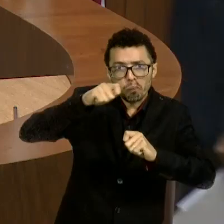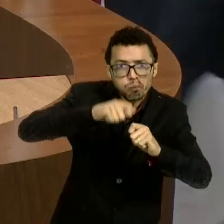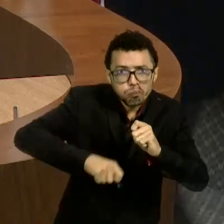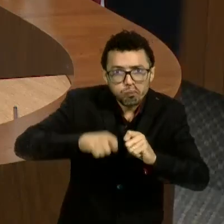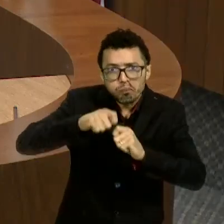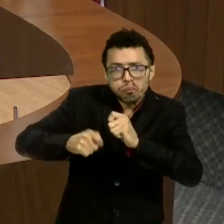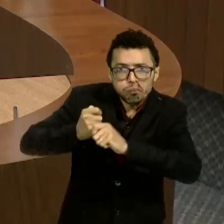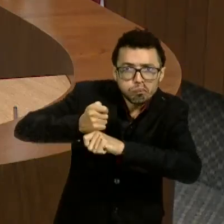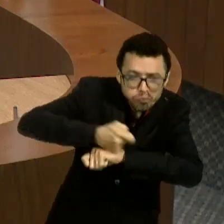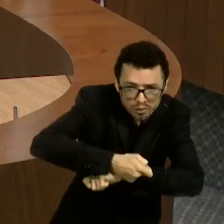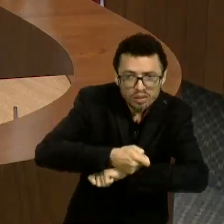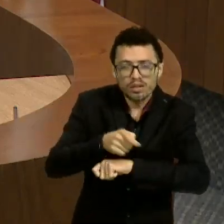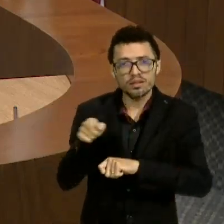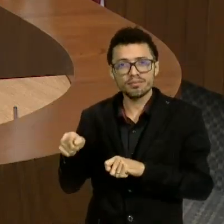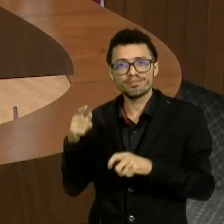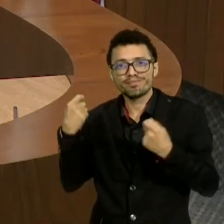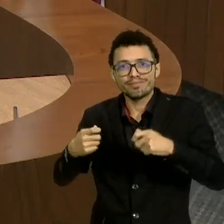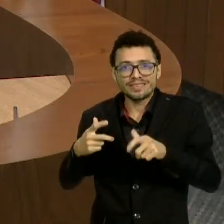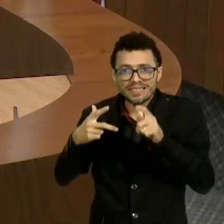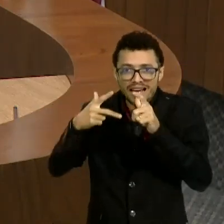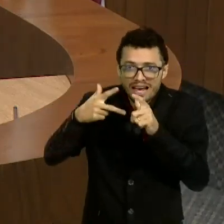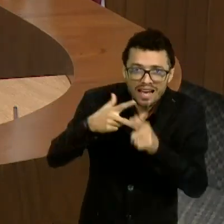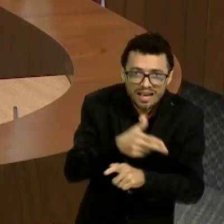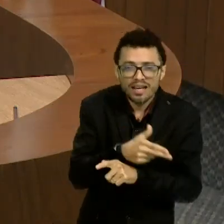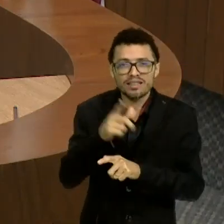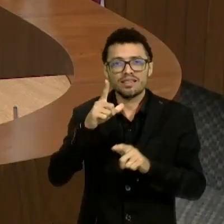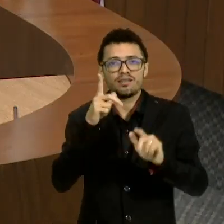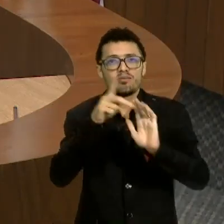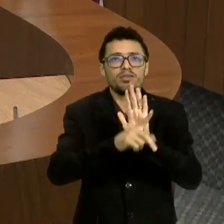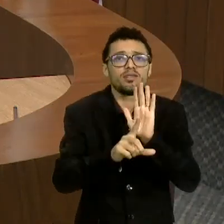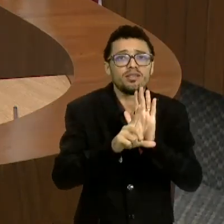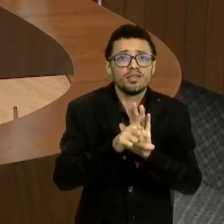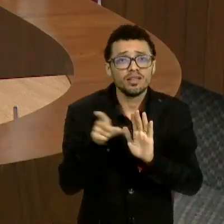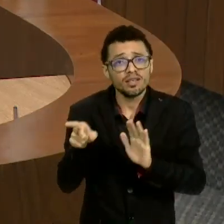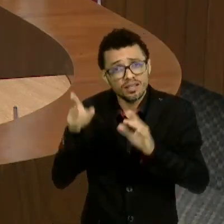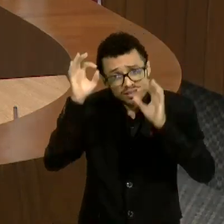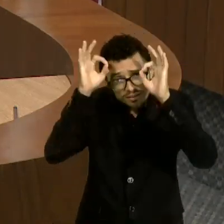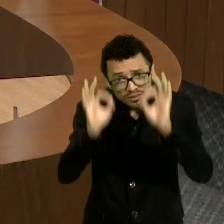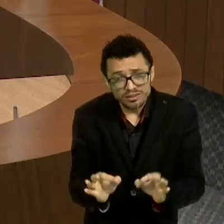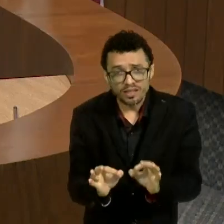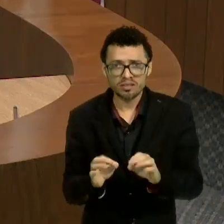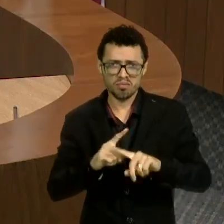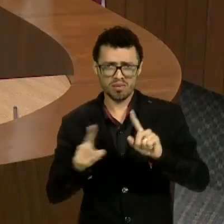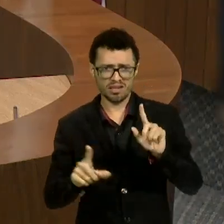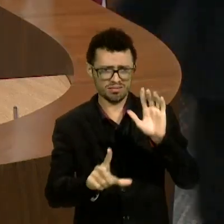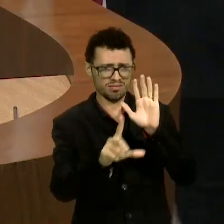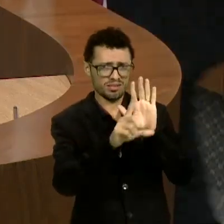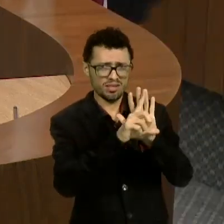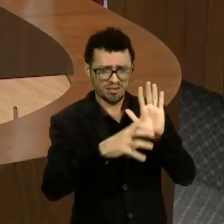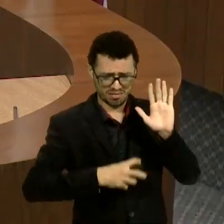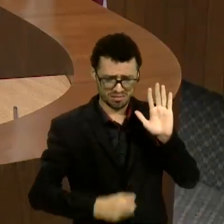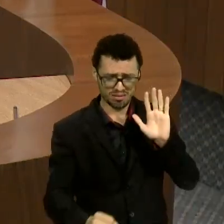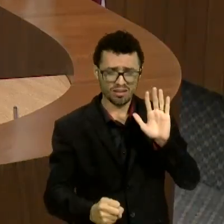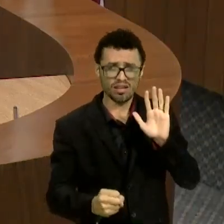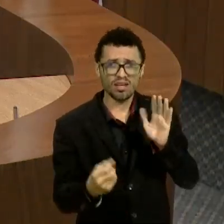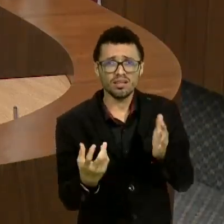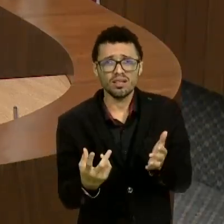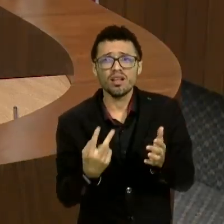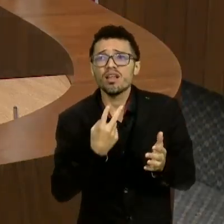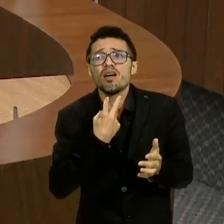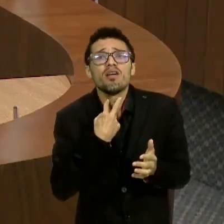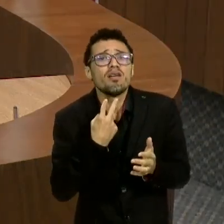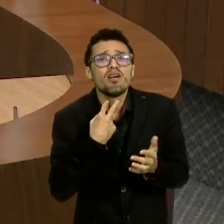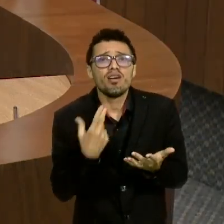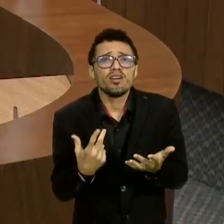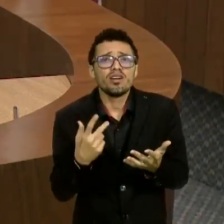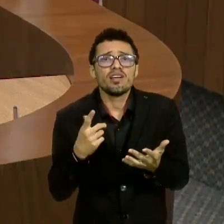inocentes no ventre da mãe não pode ser usada como arma de Vingança contra os estrupadores